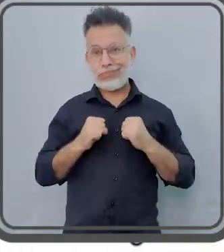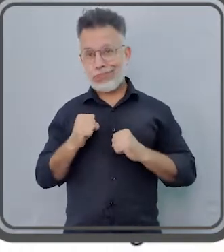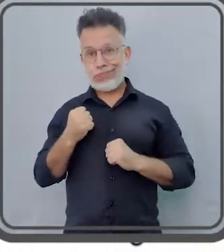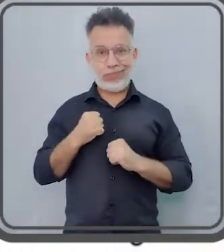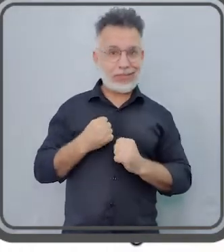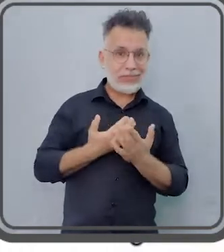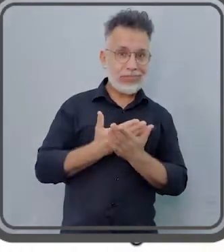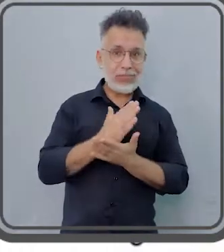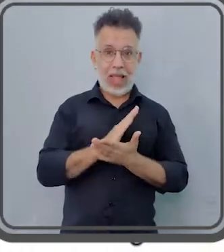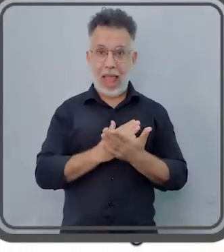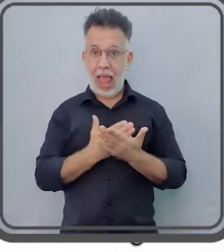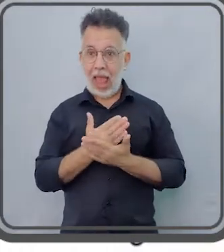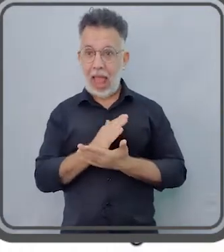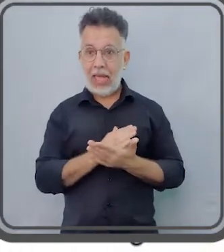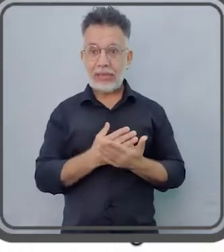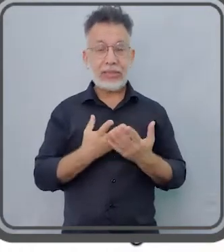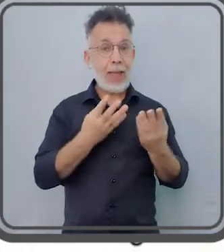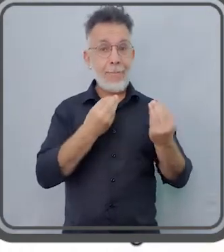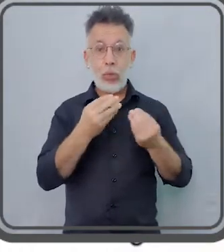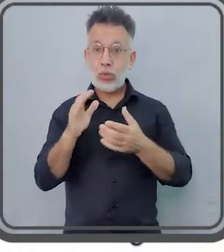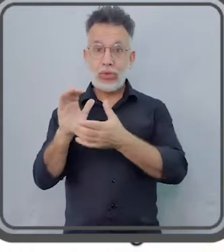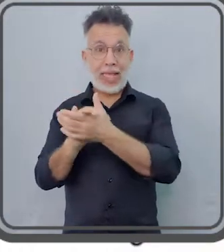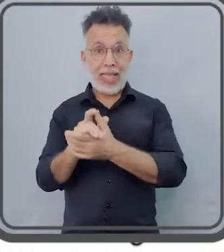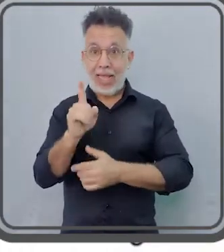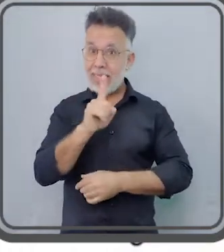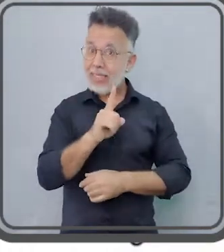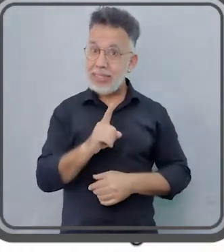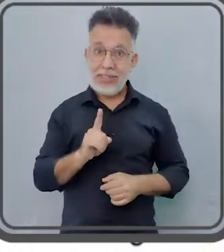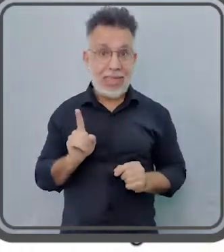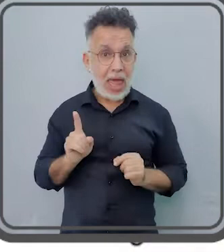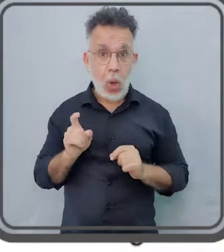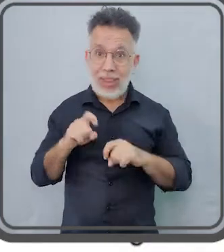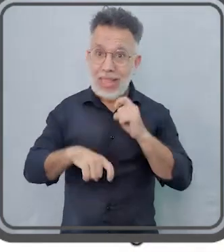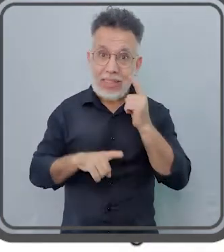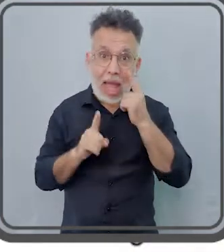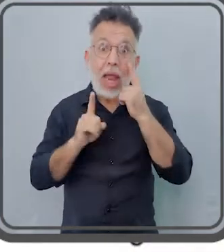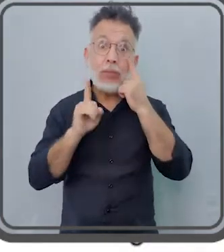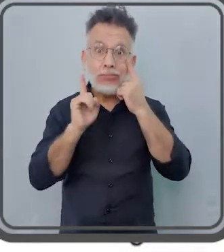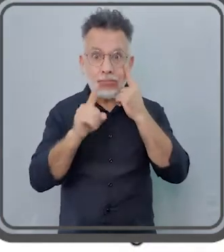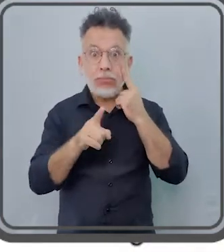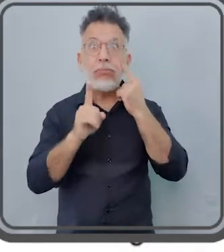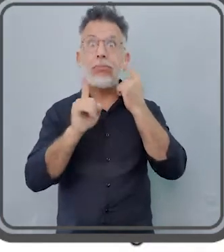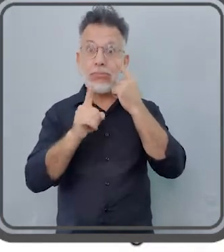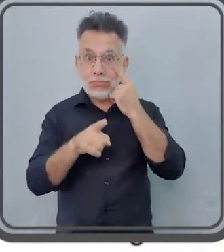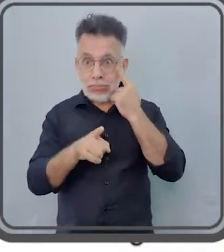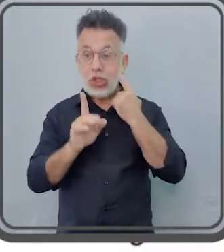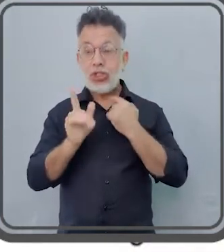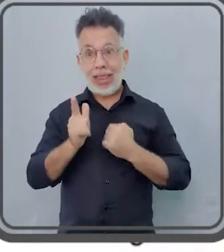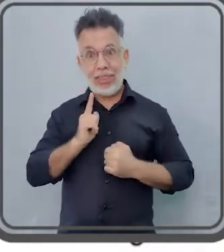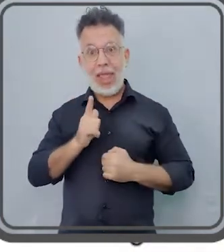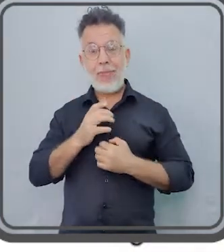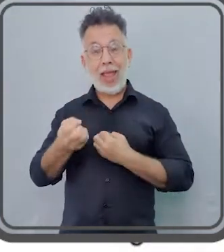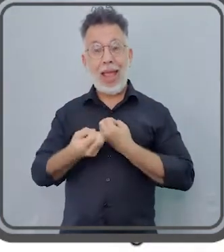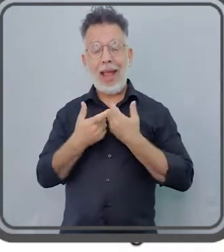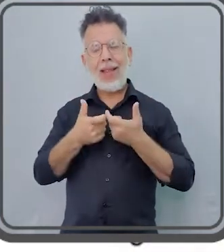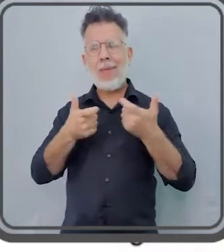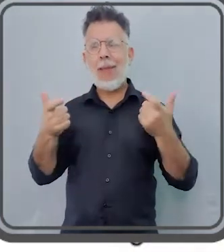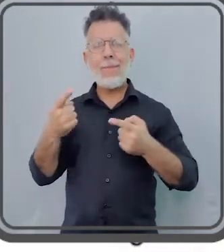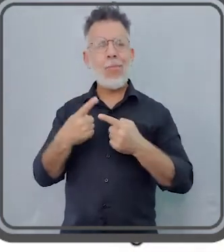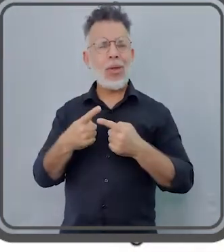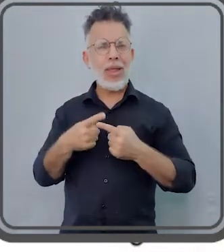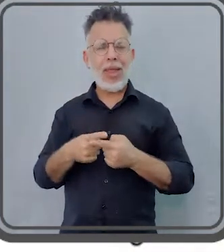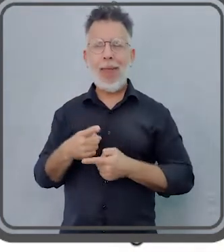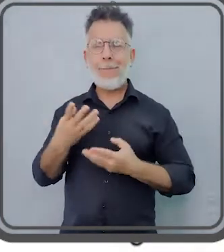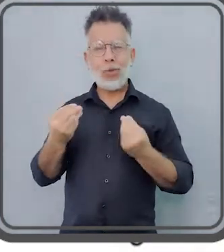assim, muitos casais não transaram, tá? Então, já chegamos com essa informação. A grande maioria dos... Porque, de fato, é muito difícil. Você está